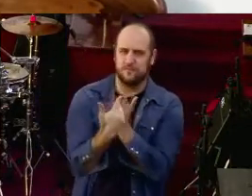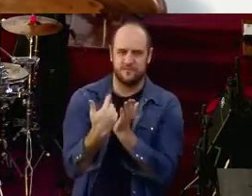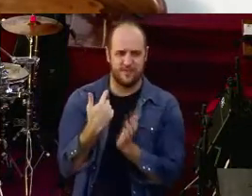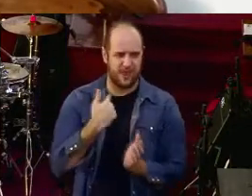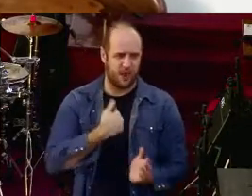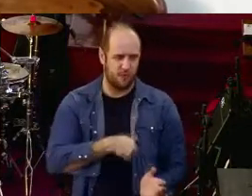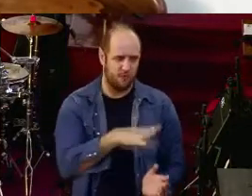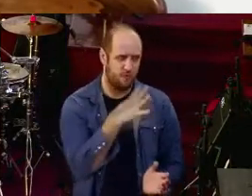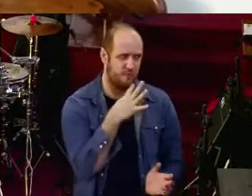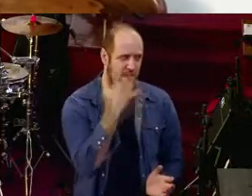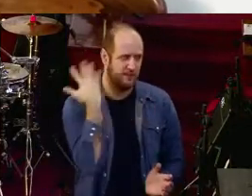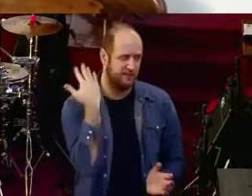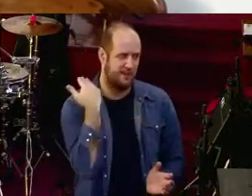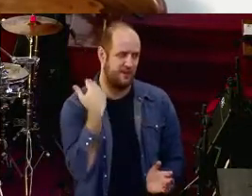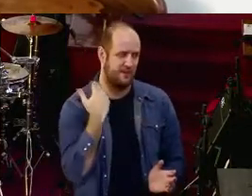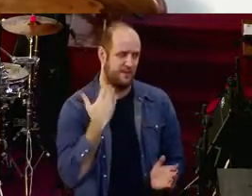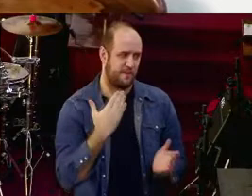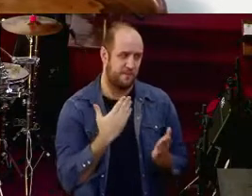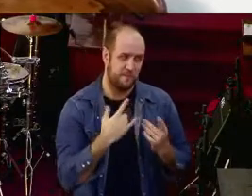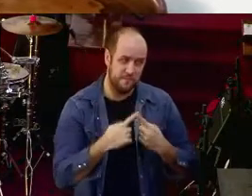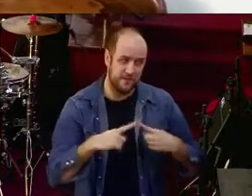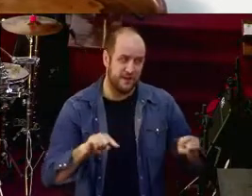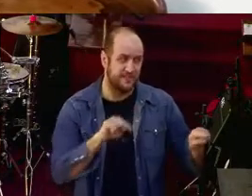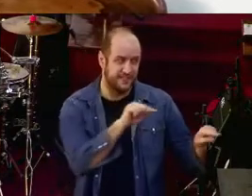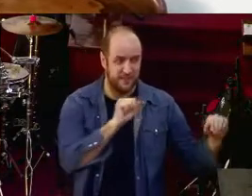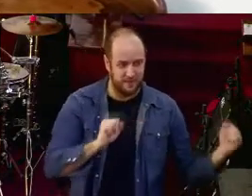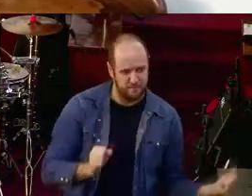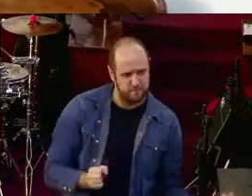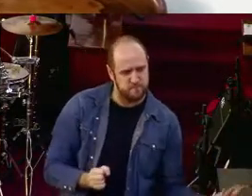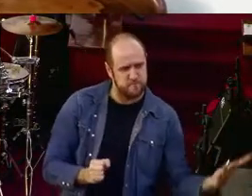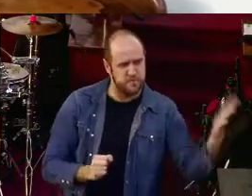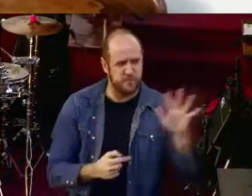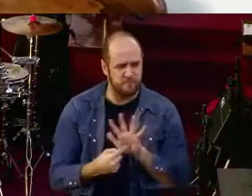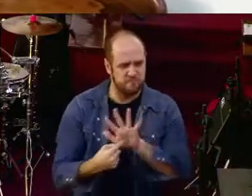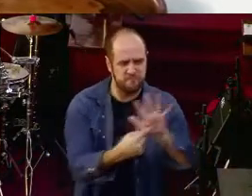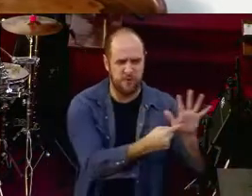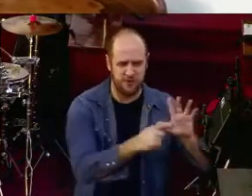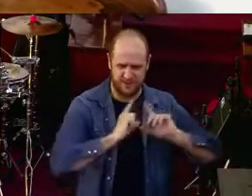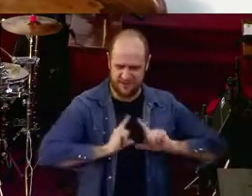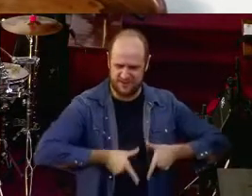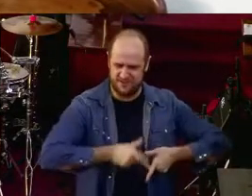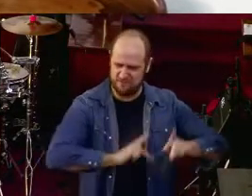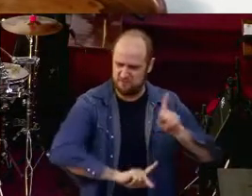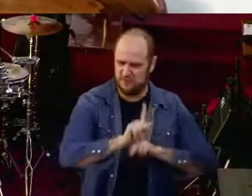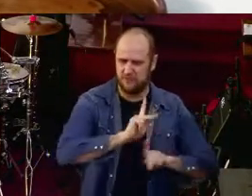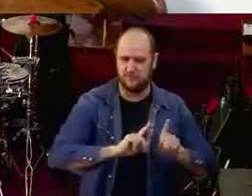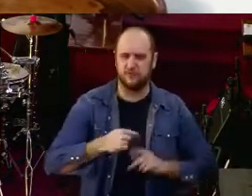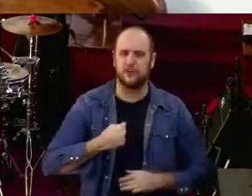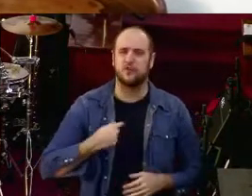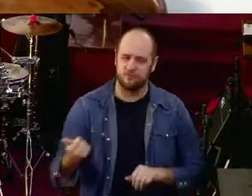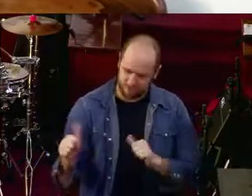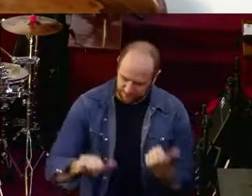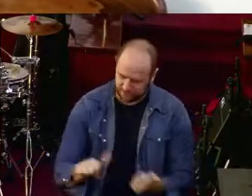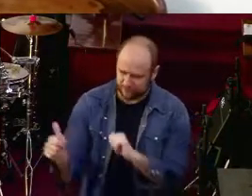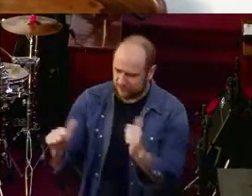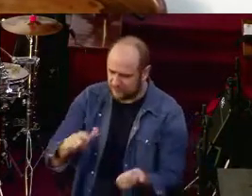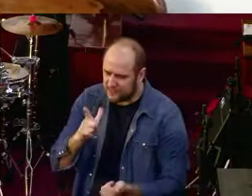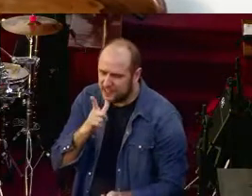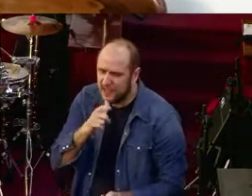o conhecia, mas a fim de que ele fosse manifestado a Israel, vim por isso batizando com